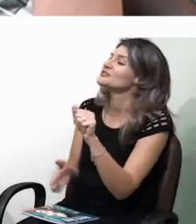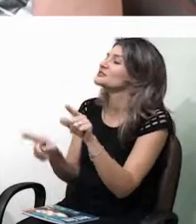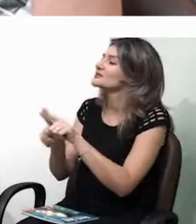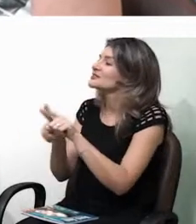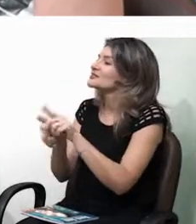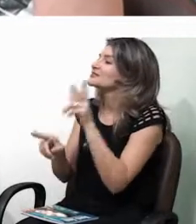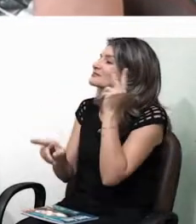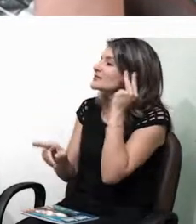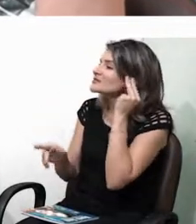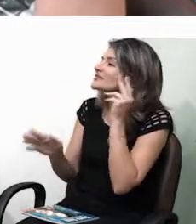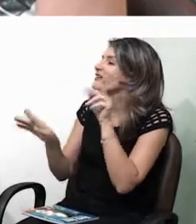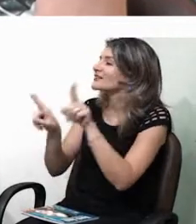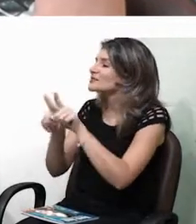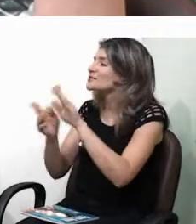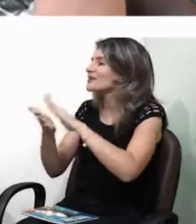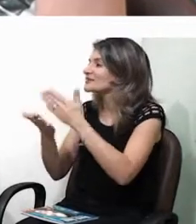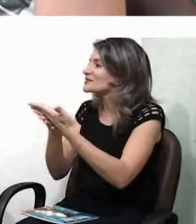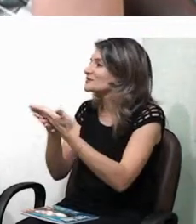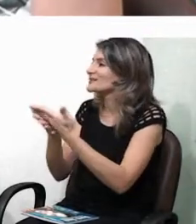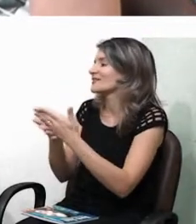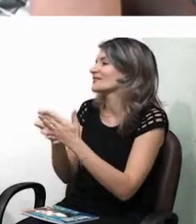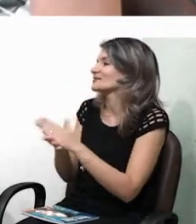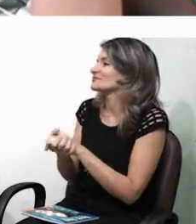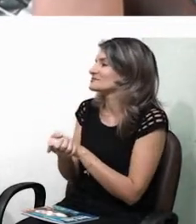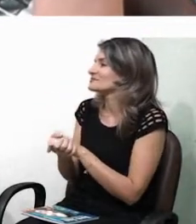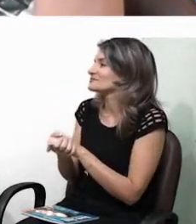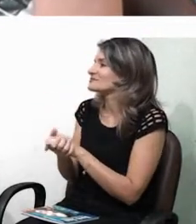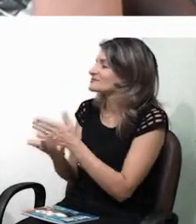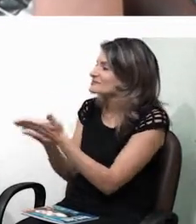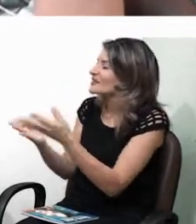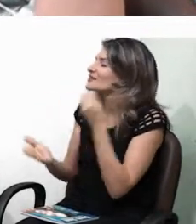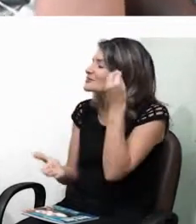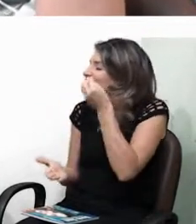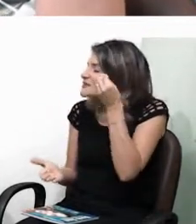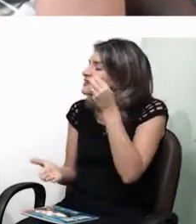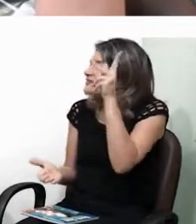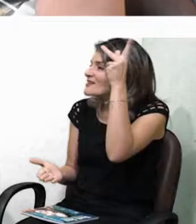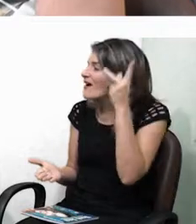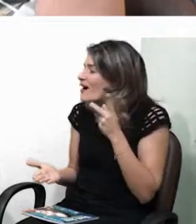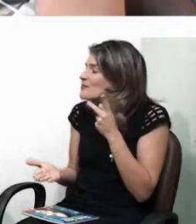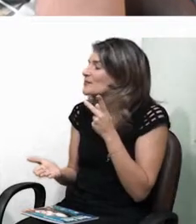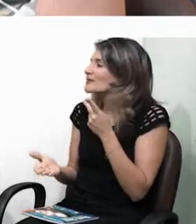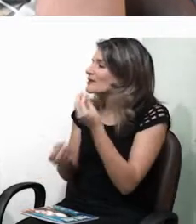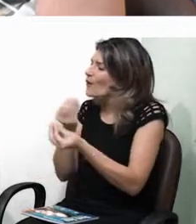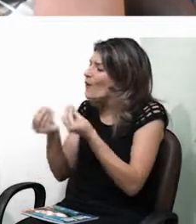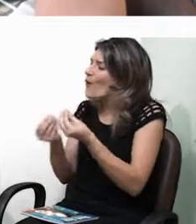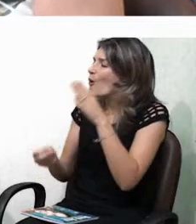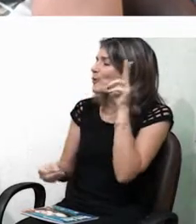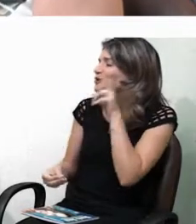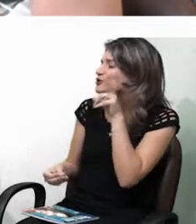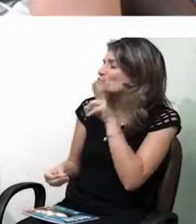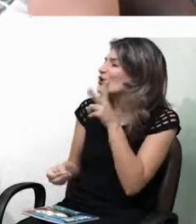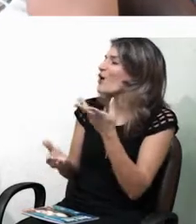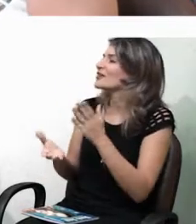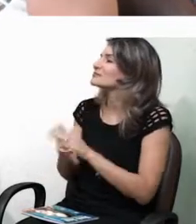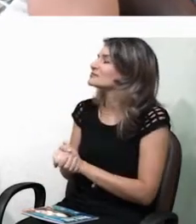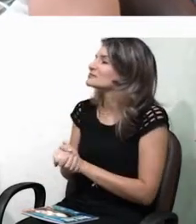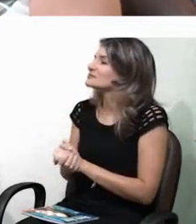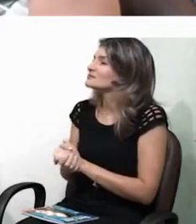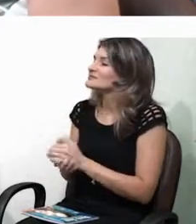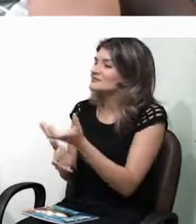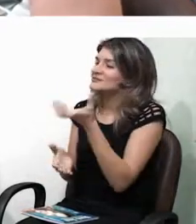vir interpretar com a gente. A Camila por vir contar a experiência dela. E é isso.